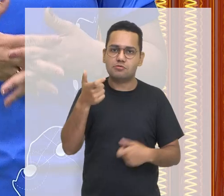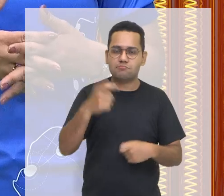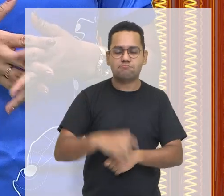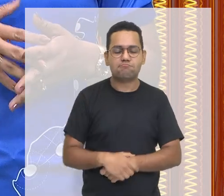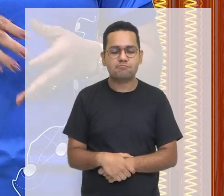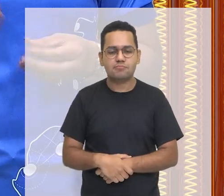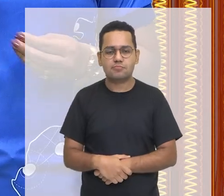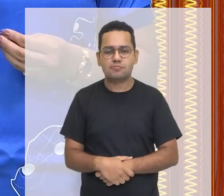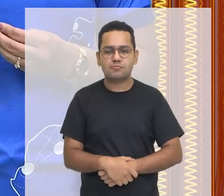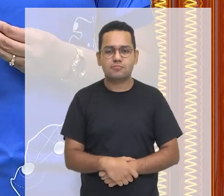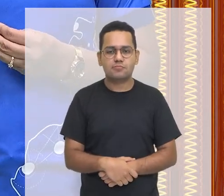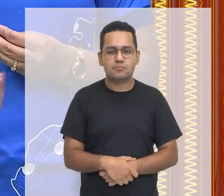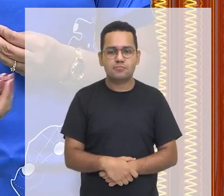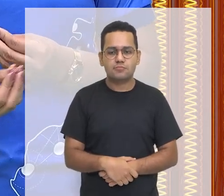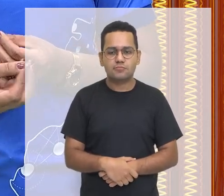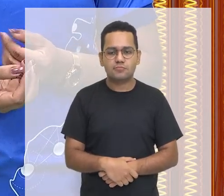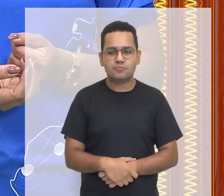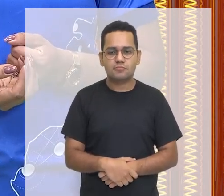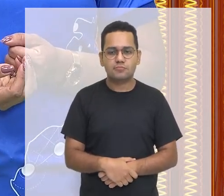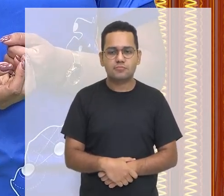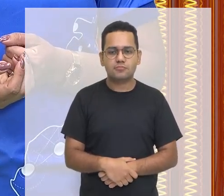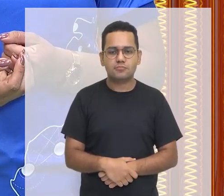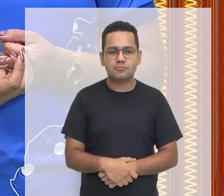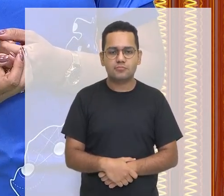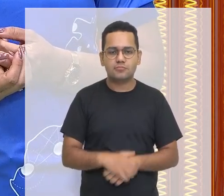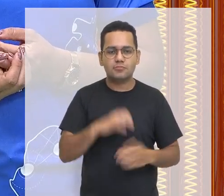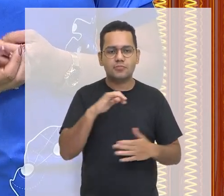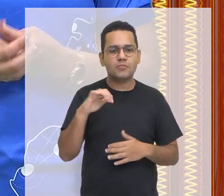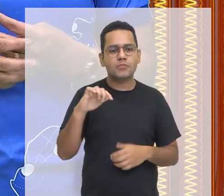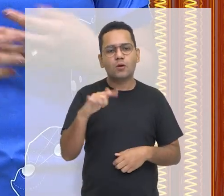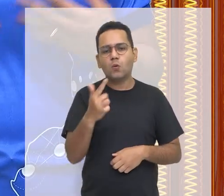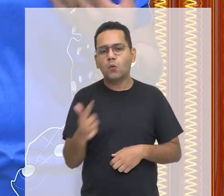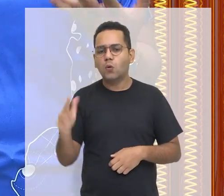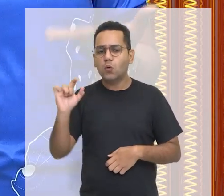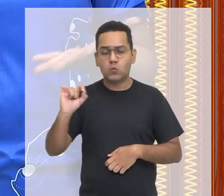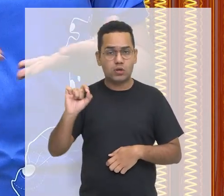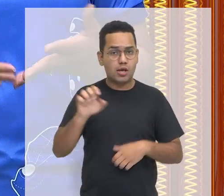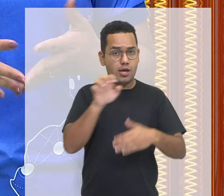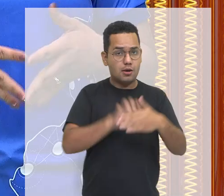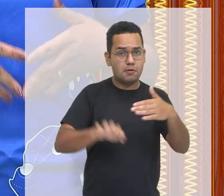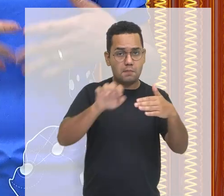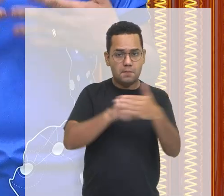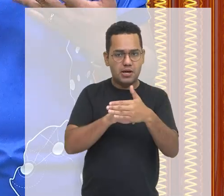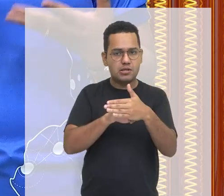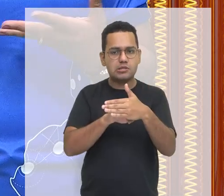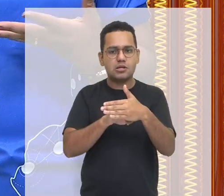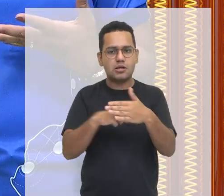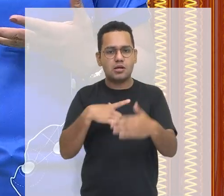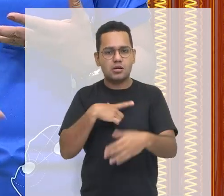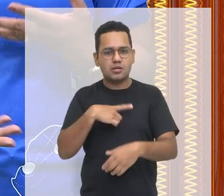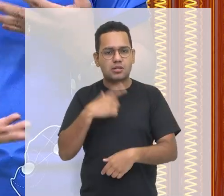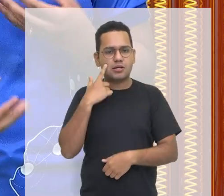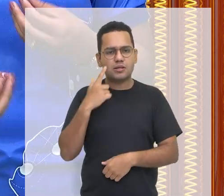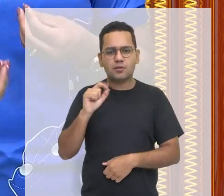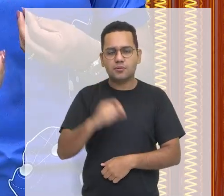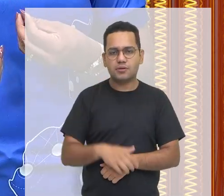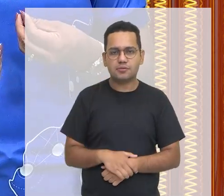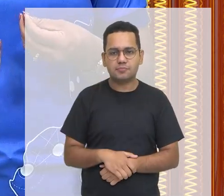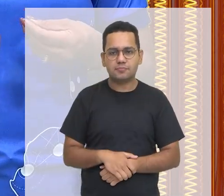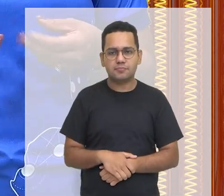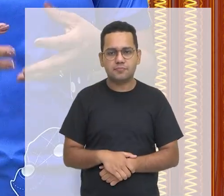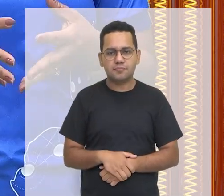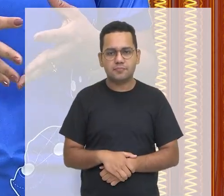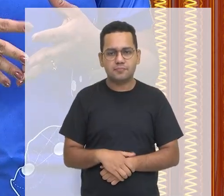certo? Há também a questão das franquias globais, né? Grandes empresas como redes de fast food, ou então